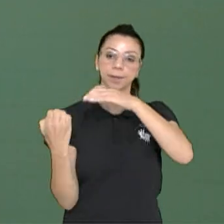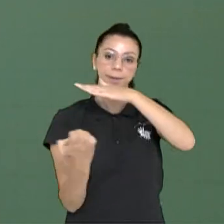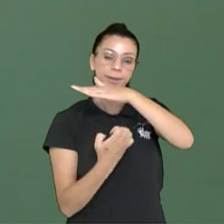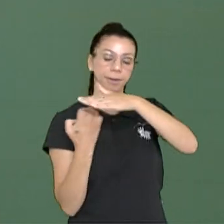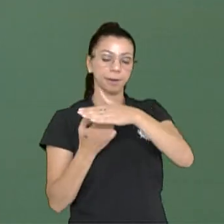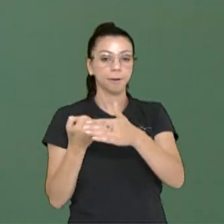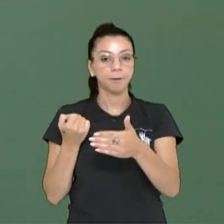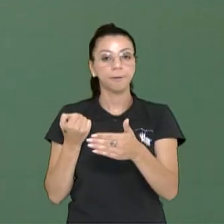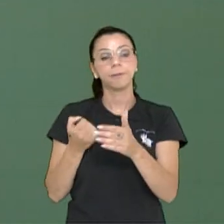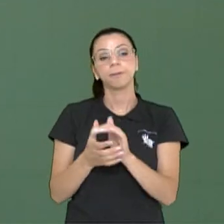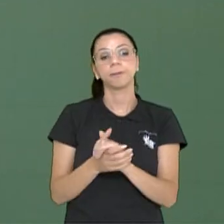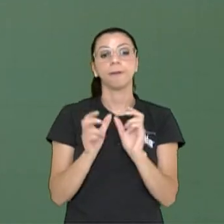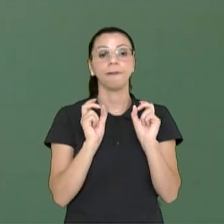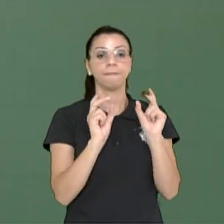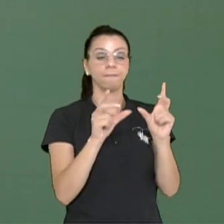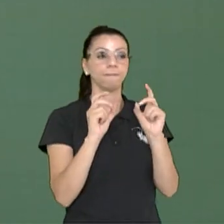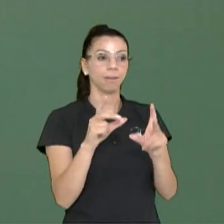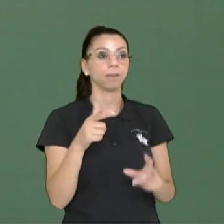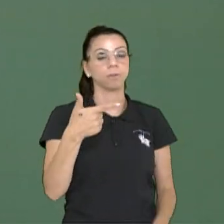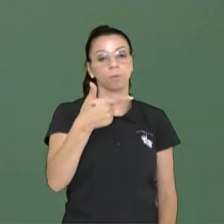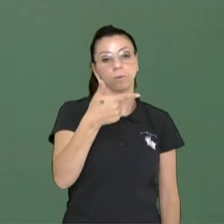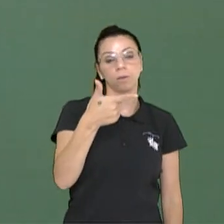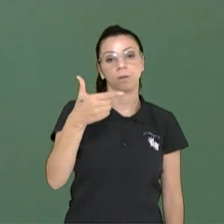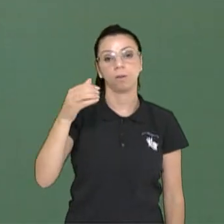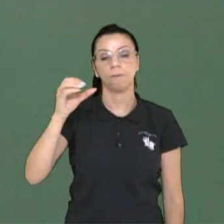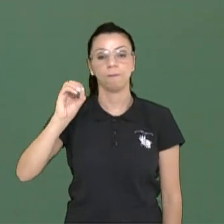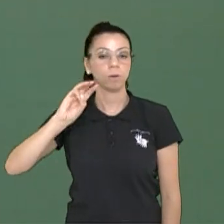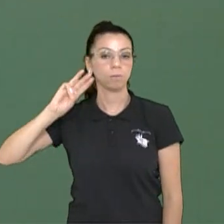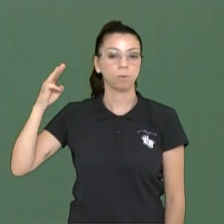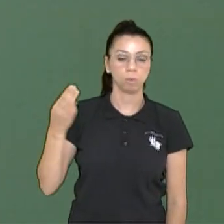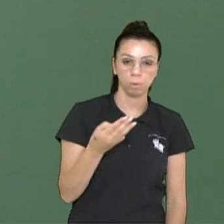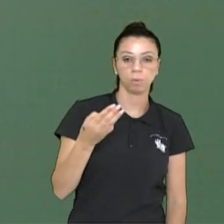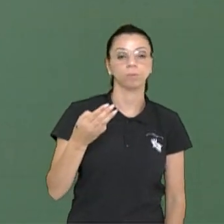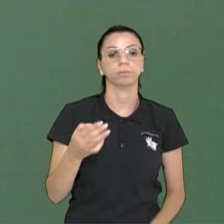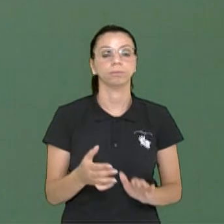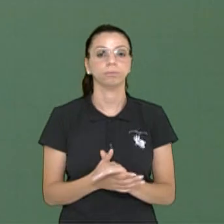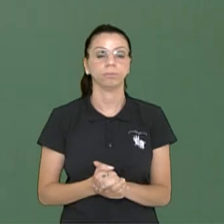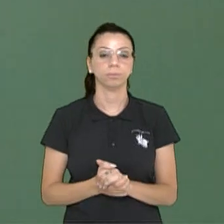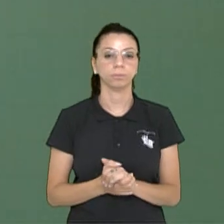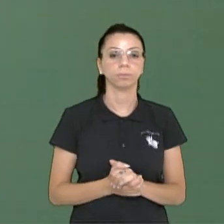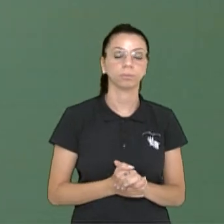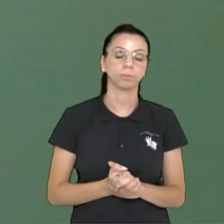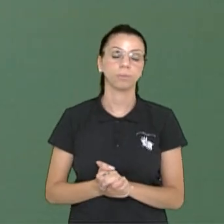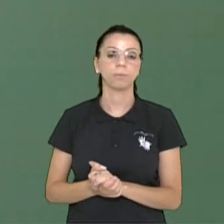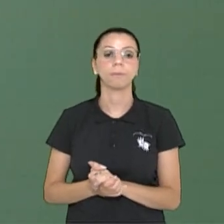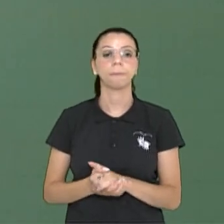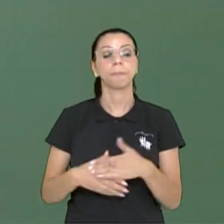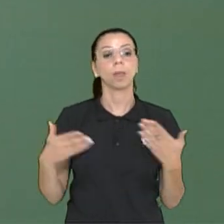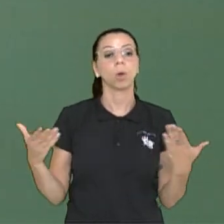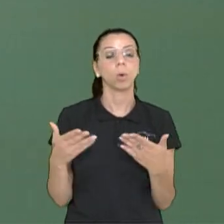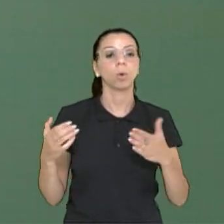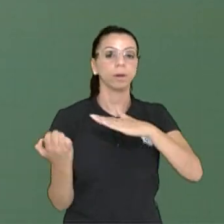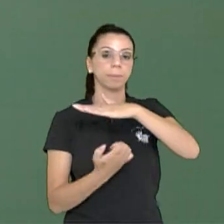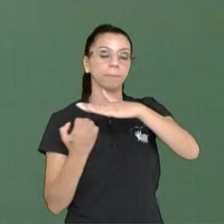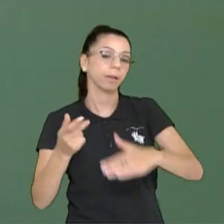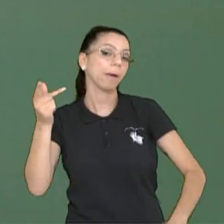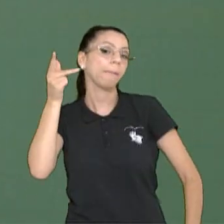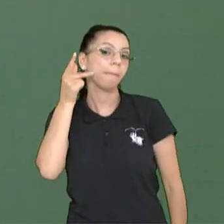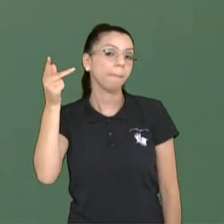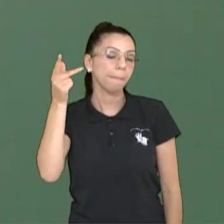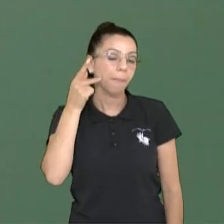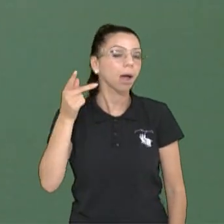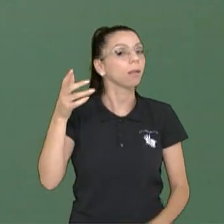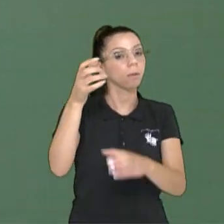vende 220 milhões de reais. Bom, passamos para a próxima empresa, a empresa de balas. Então, calculamos da